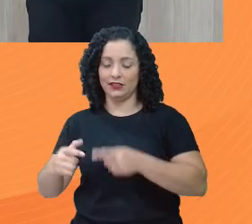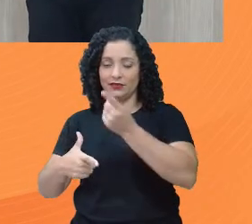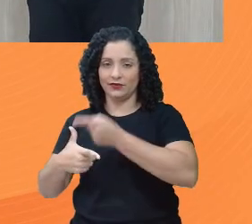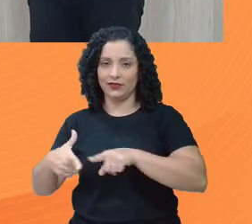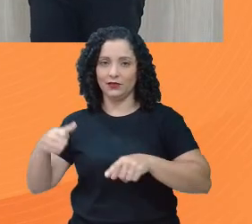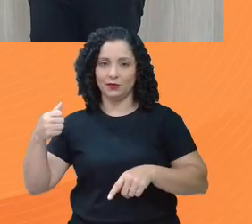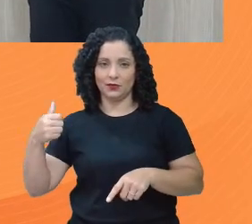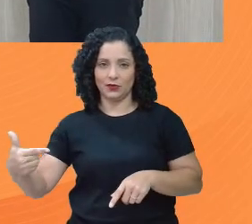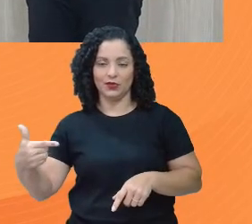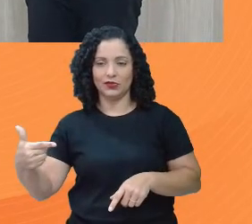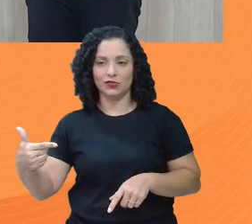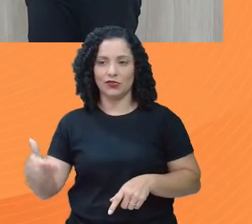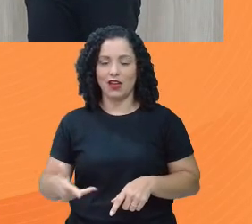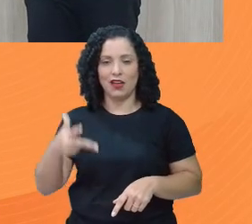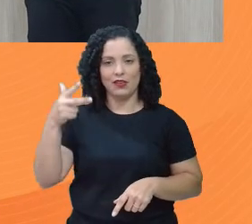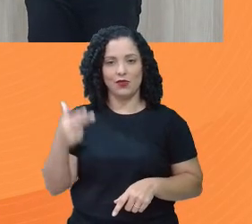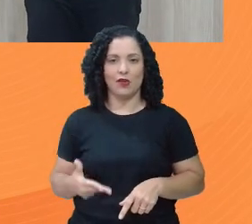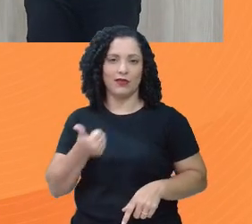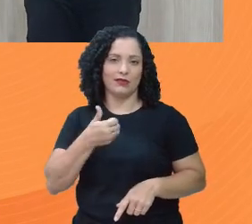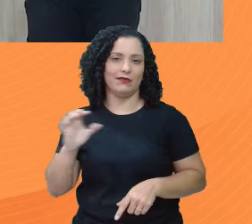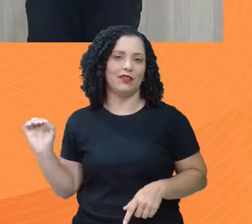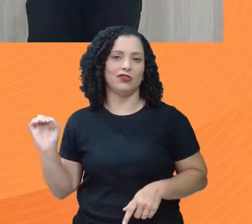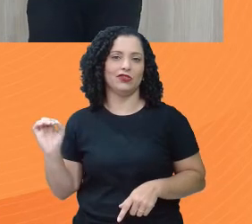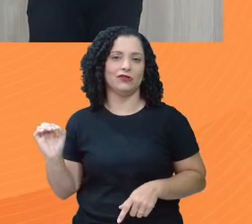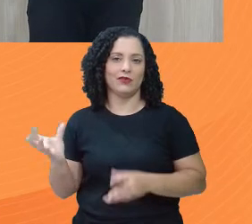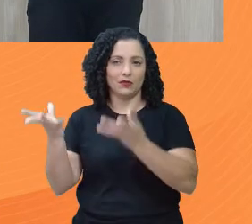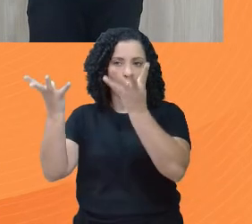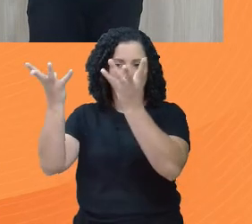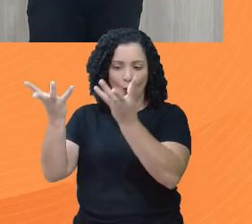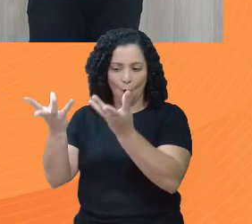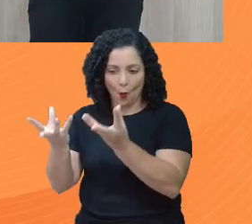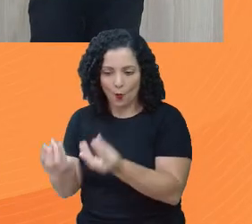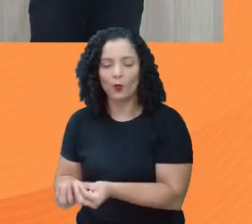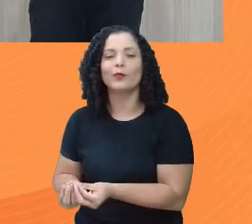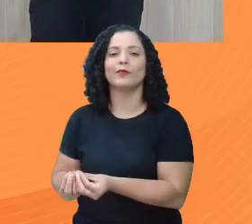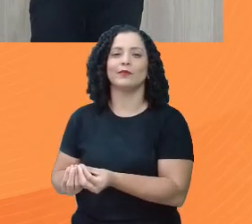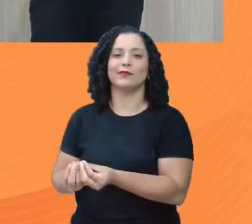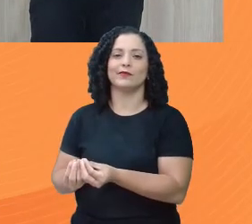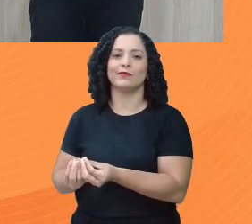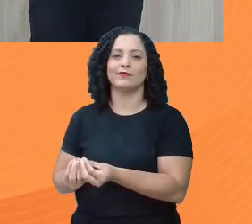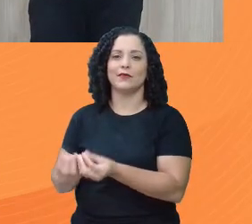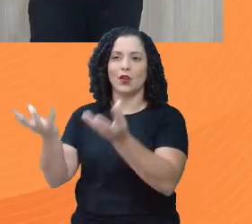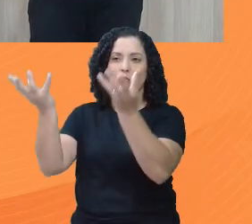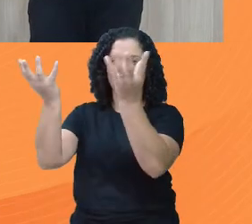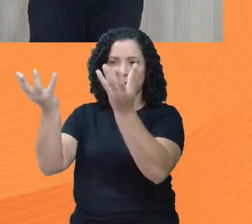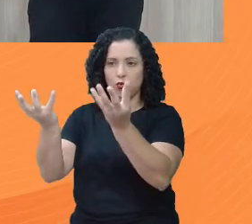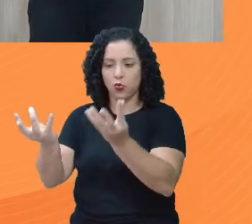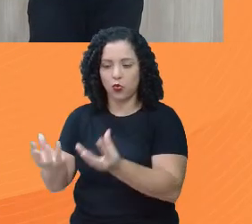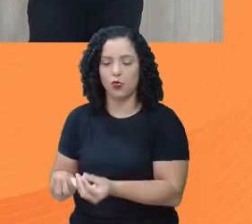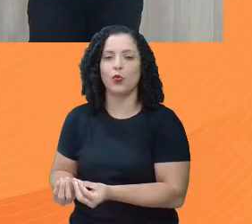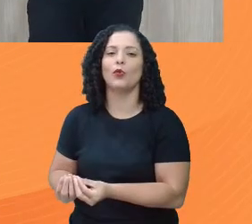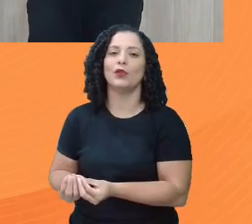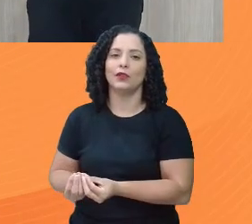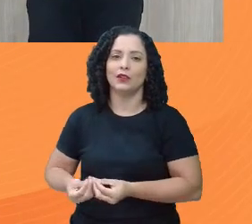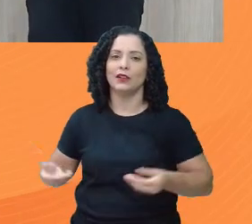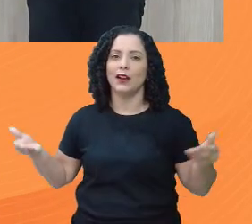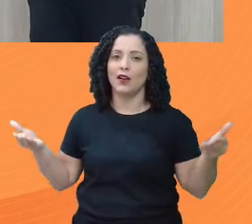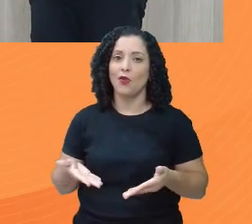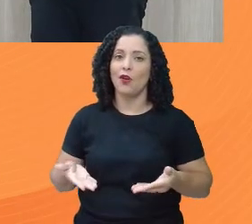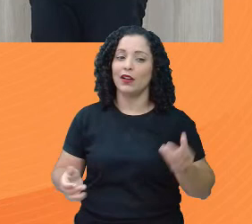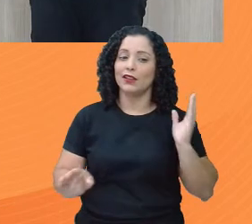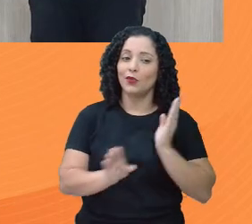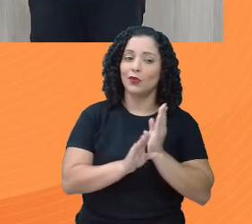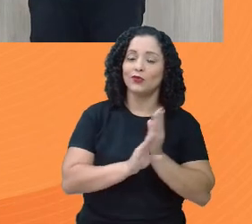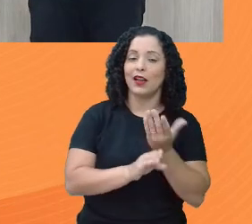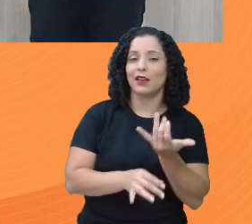2, que é igual a 10. Então, descobrimos aí o valor de w. Falta descobrir o valor de quem? O valor de